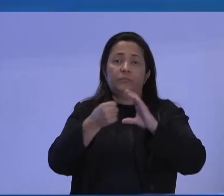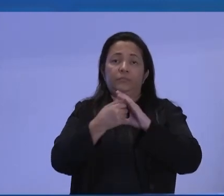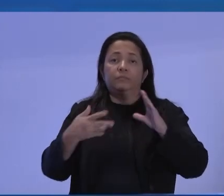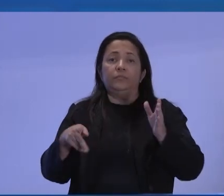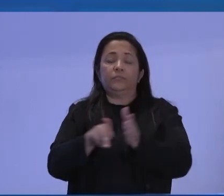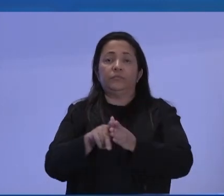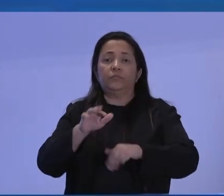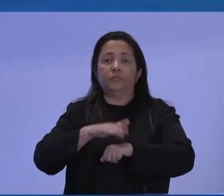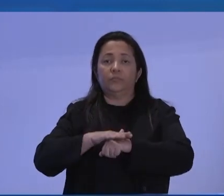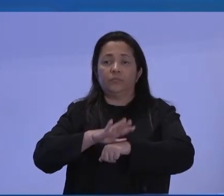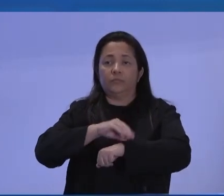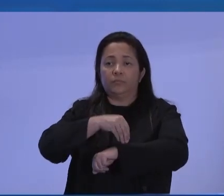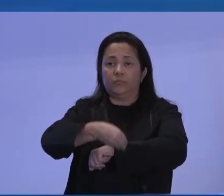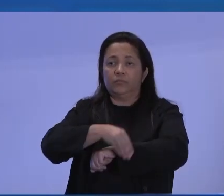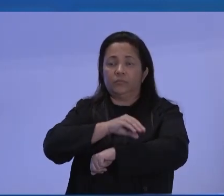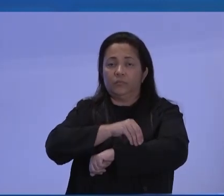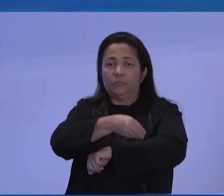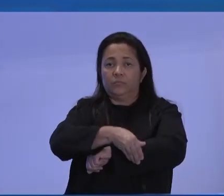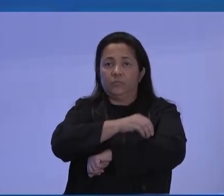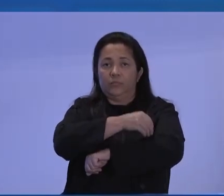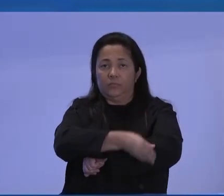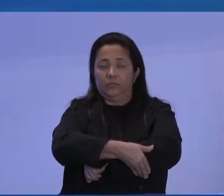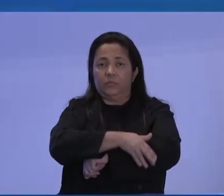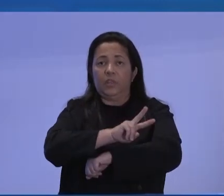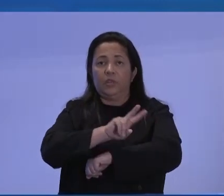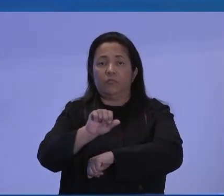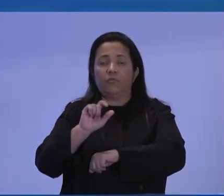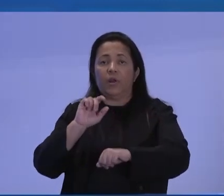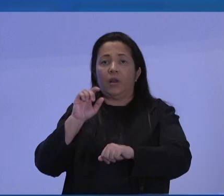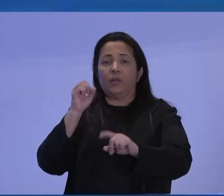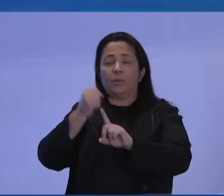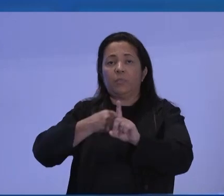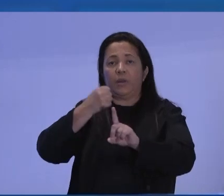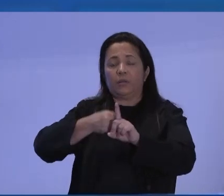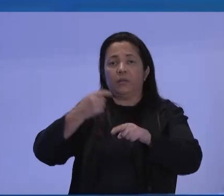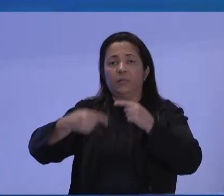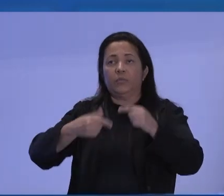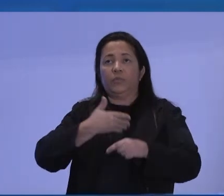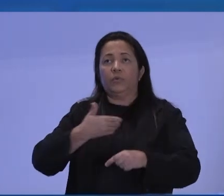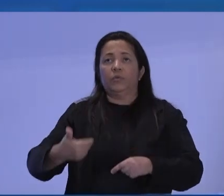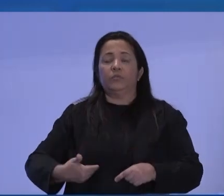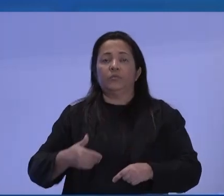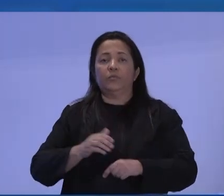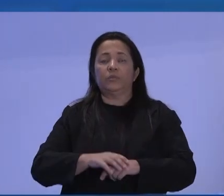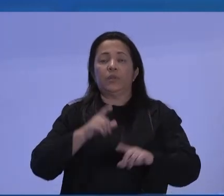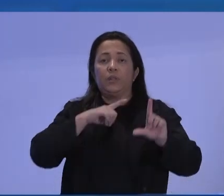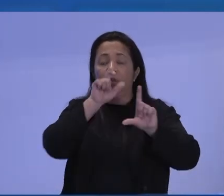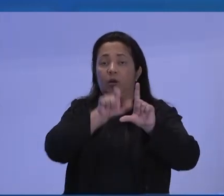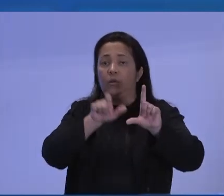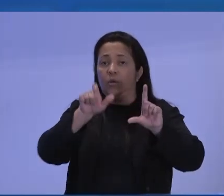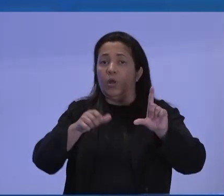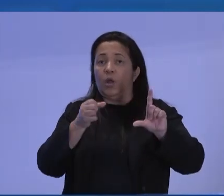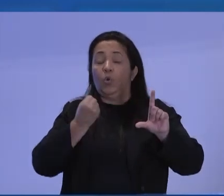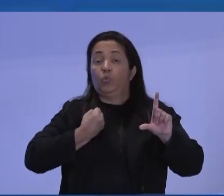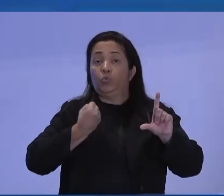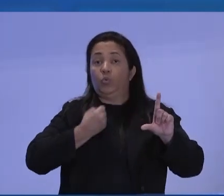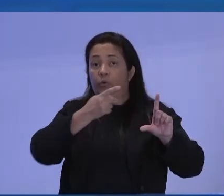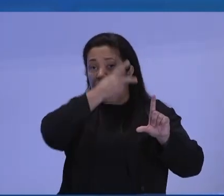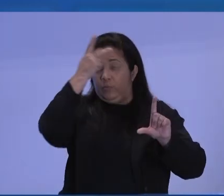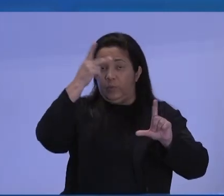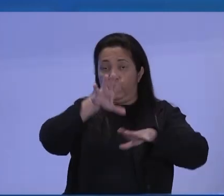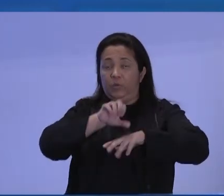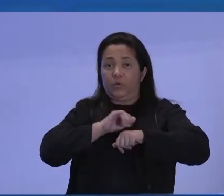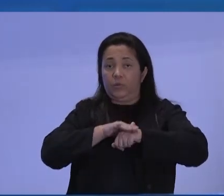doença, ela reflete nas nossas políticas públicas. Bom, isso aqui é o número de casos de pacientes, tá? A gente vê que